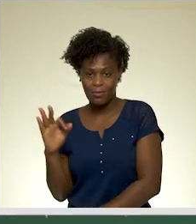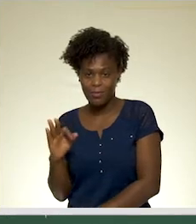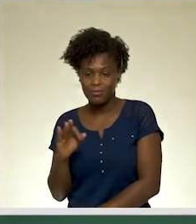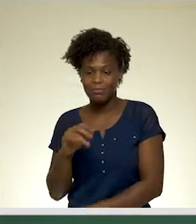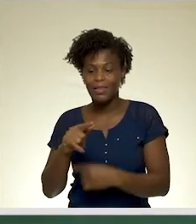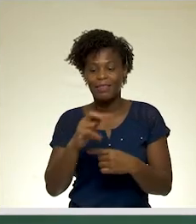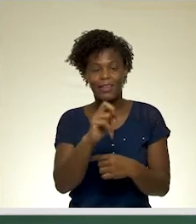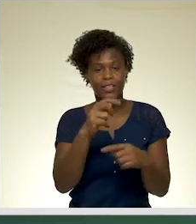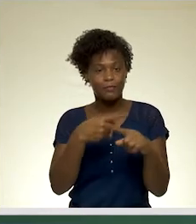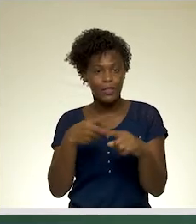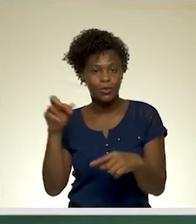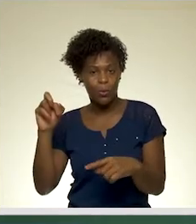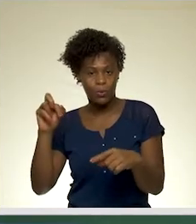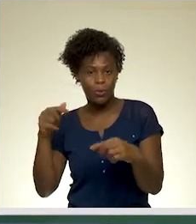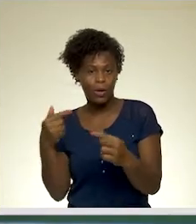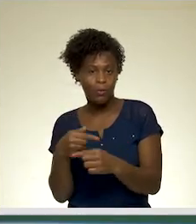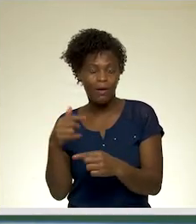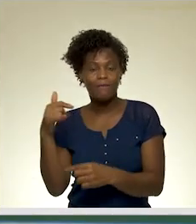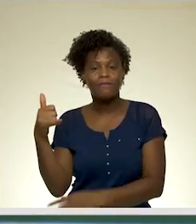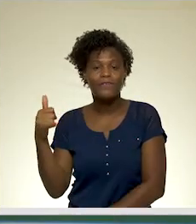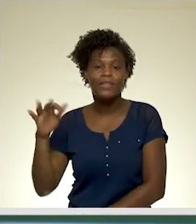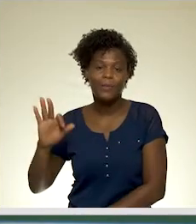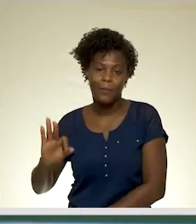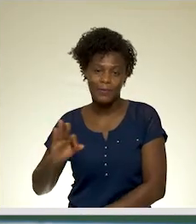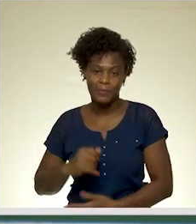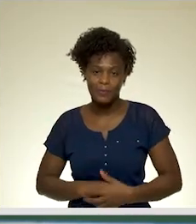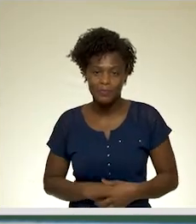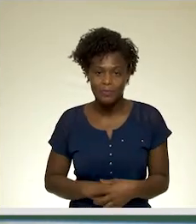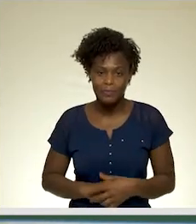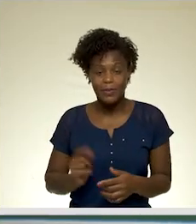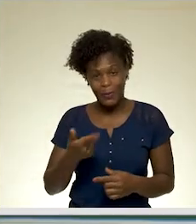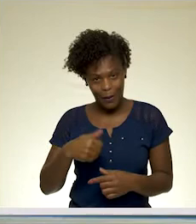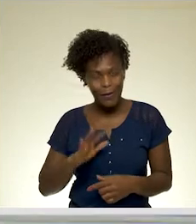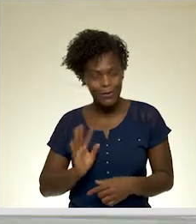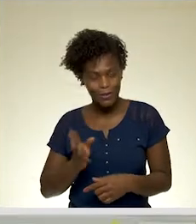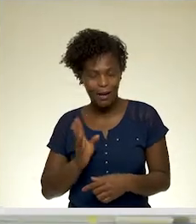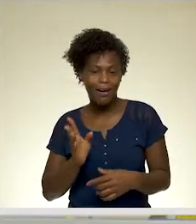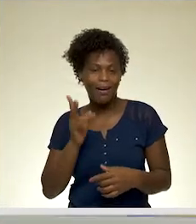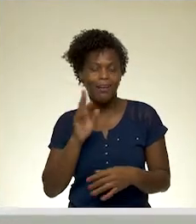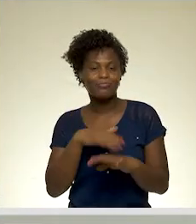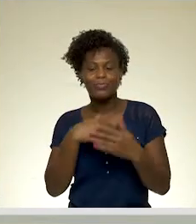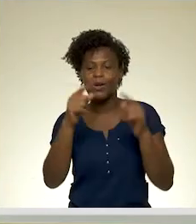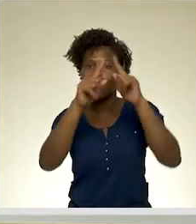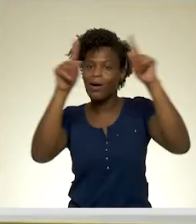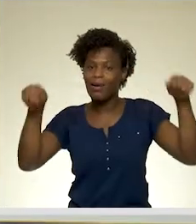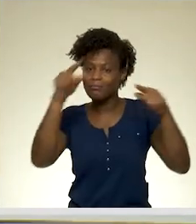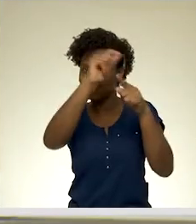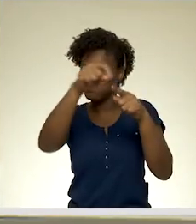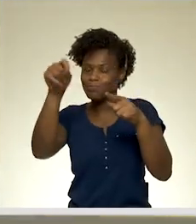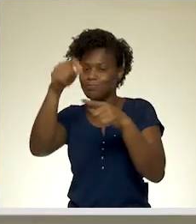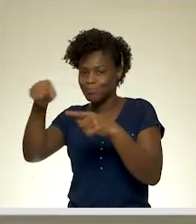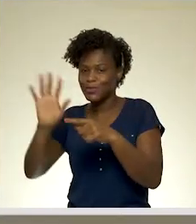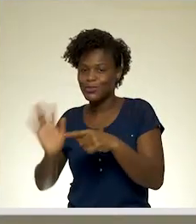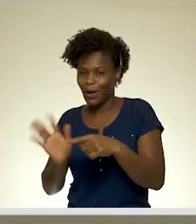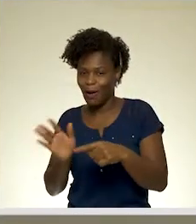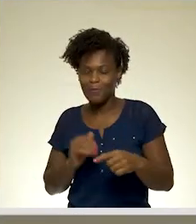24. 3 vezes 8 dá 24. Então, acabamos de completar a